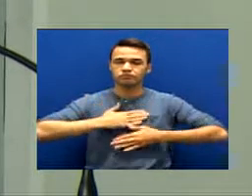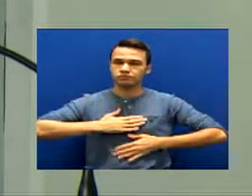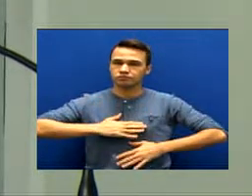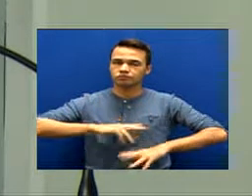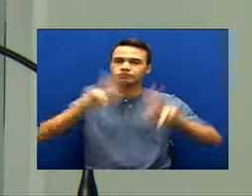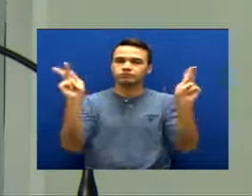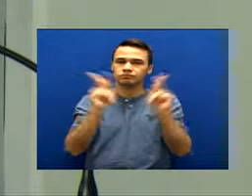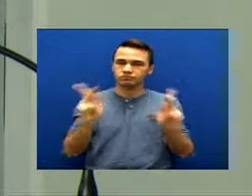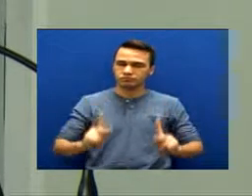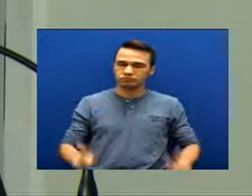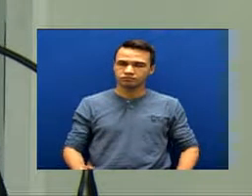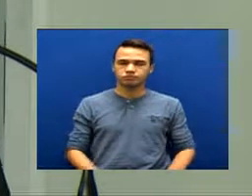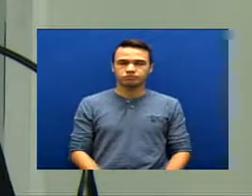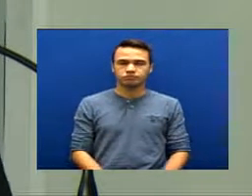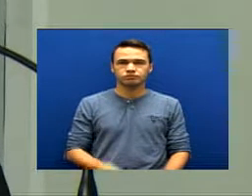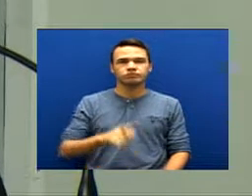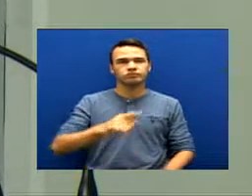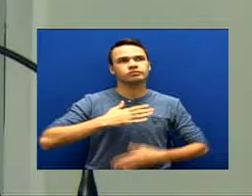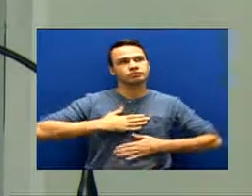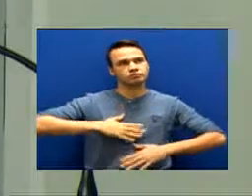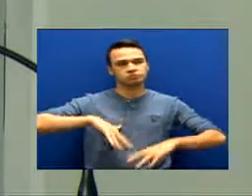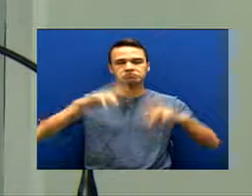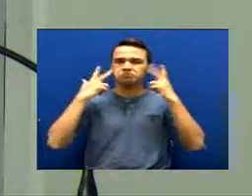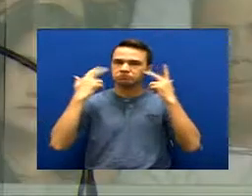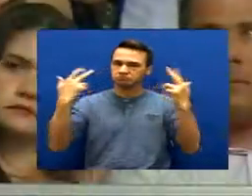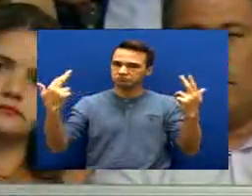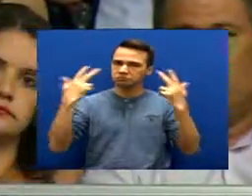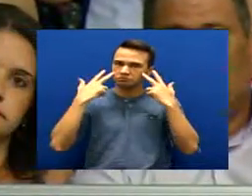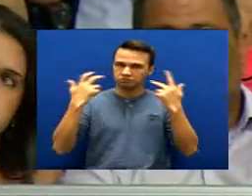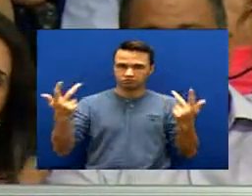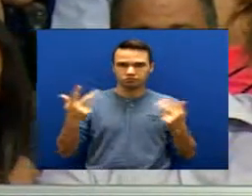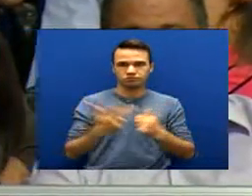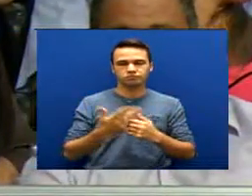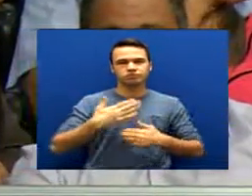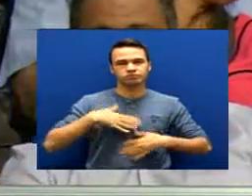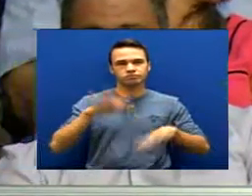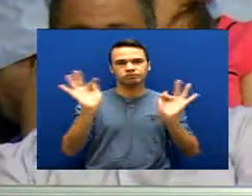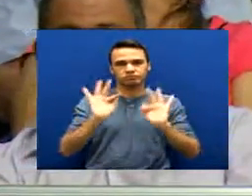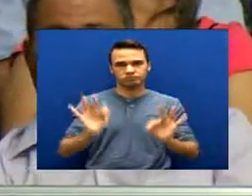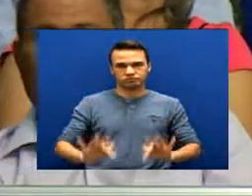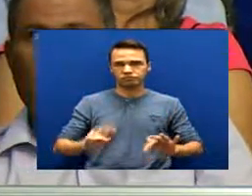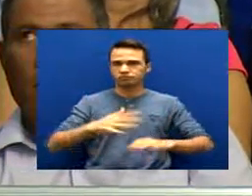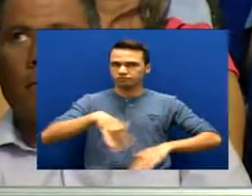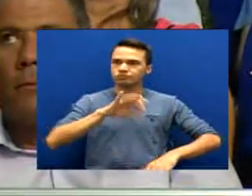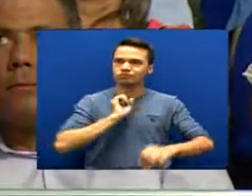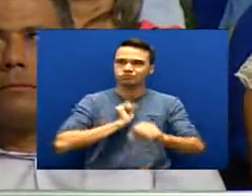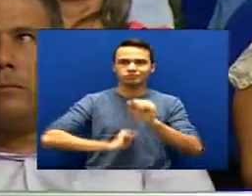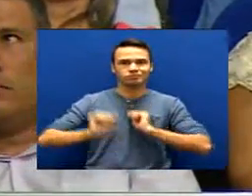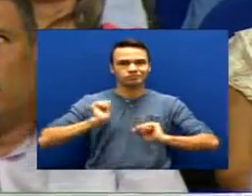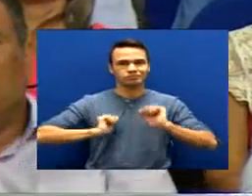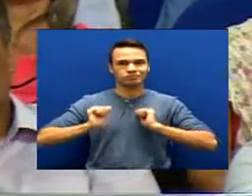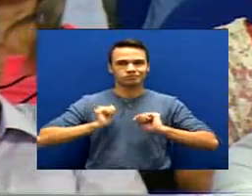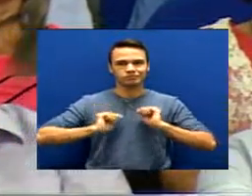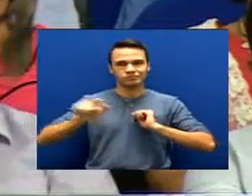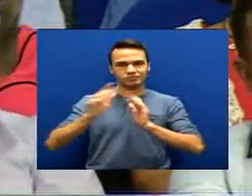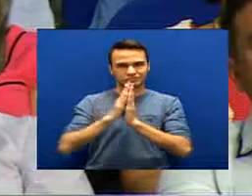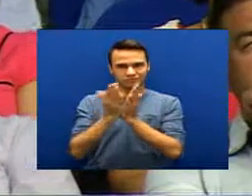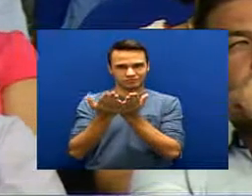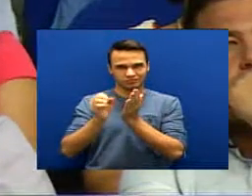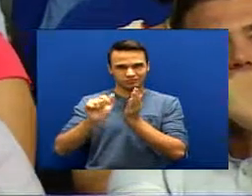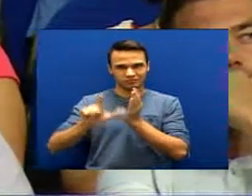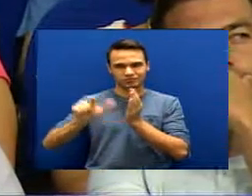seus pais, não terão respeito pela religião, não terão amor pelos outros, serão duros,